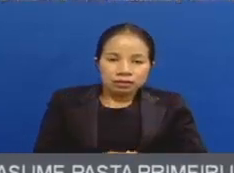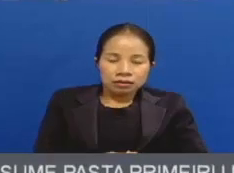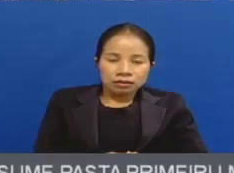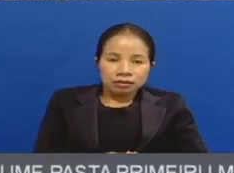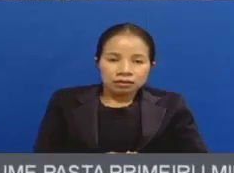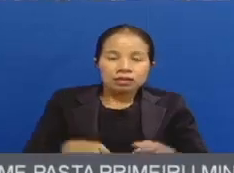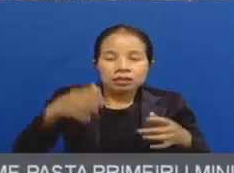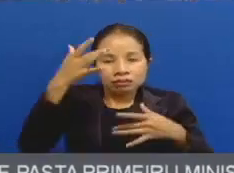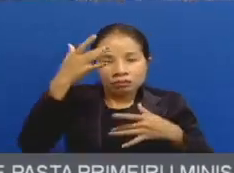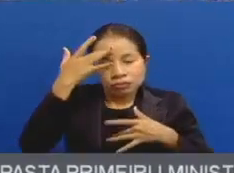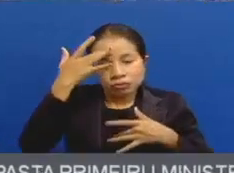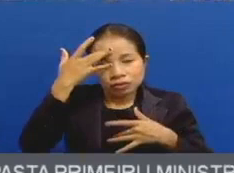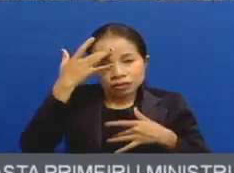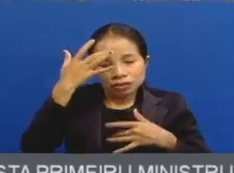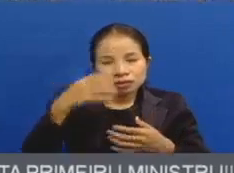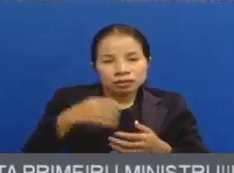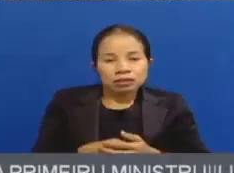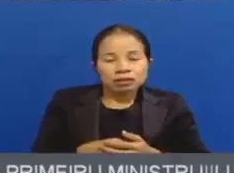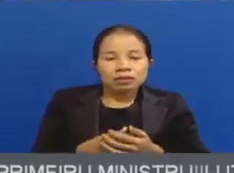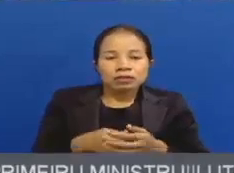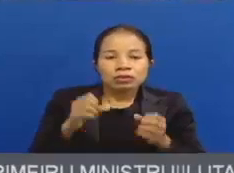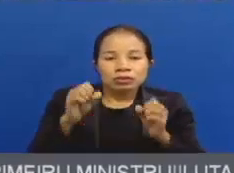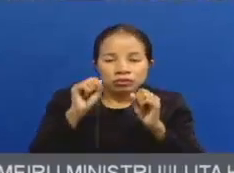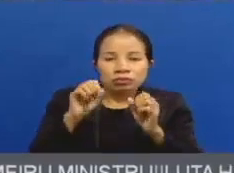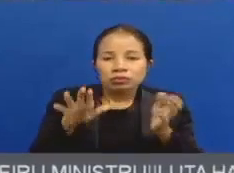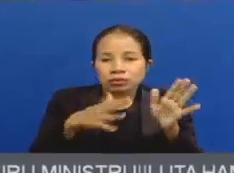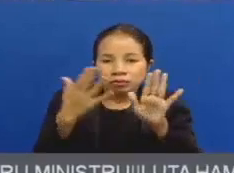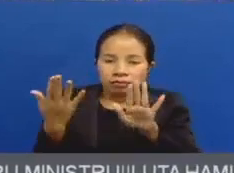Isabel Mores, to hija de mate.